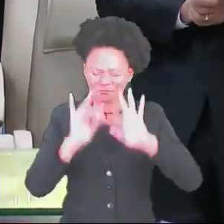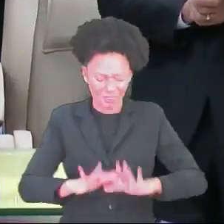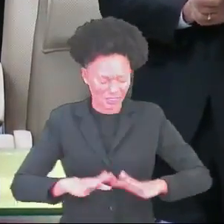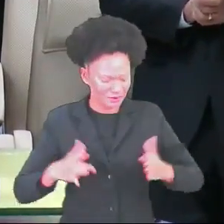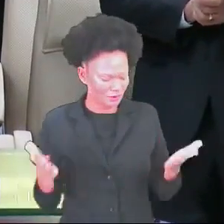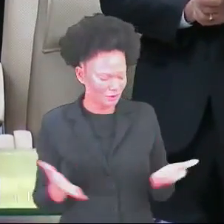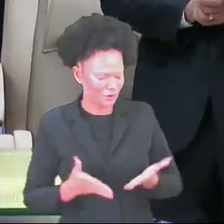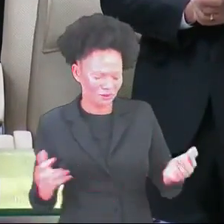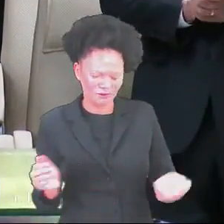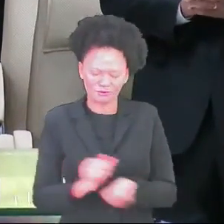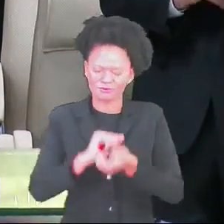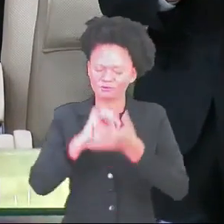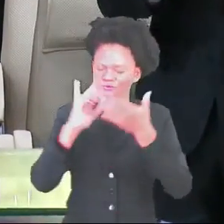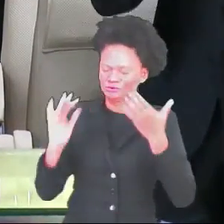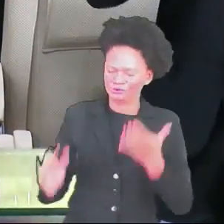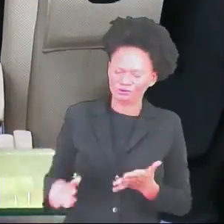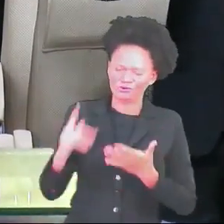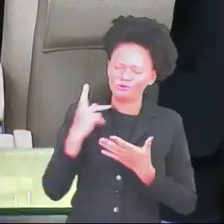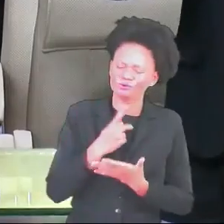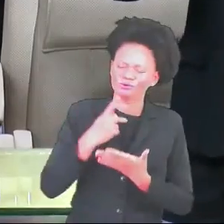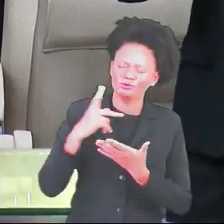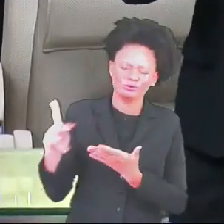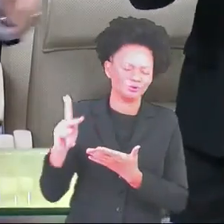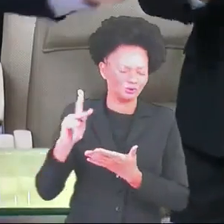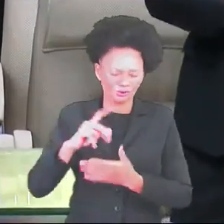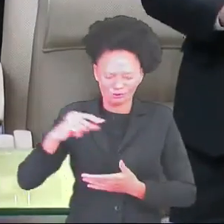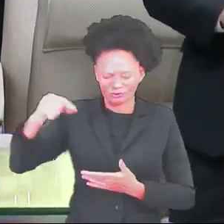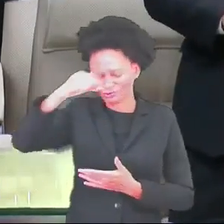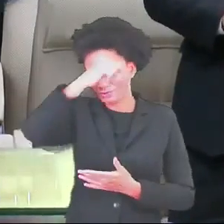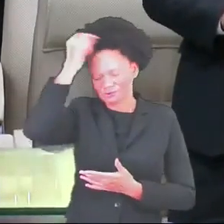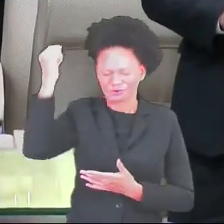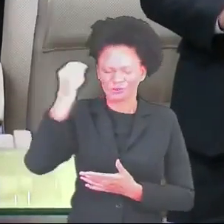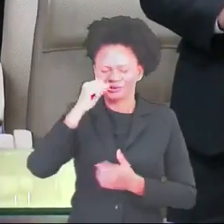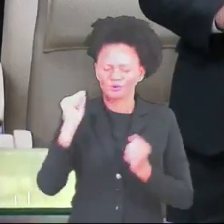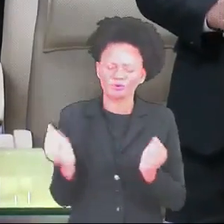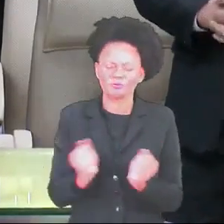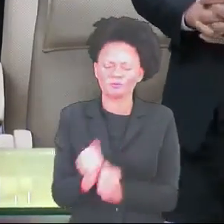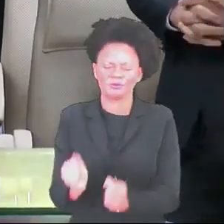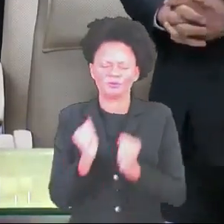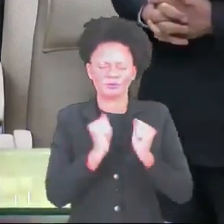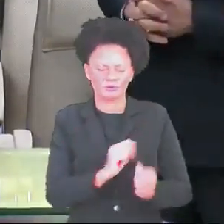presentes, para a glória do seu santo e poderoso nome, a igreja diz.